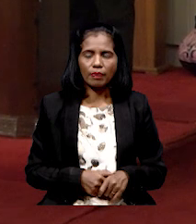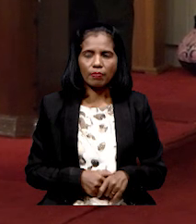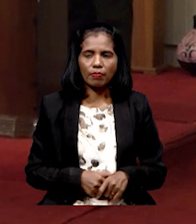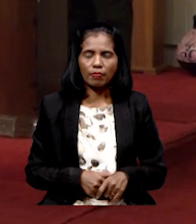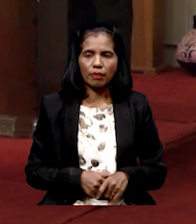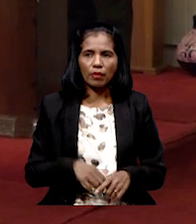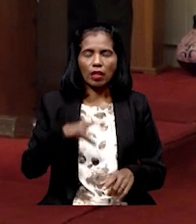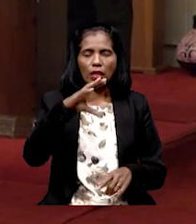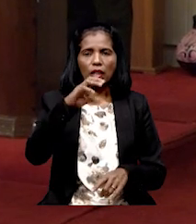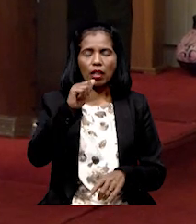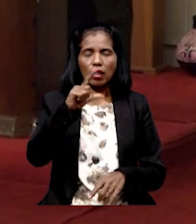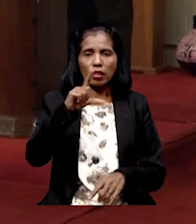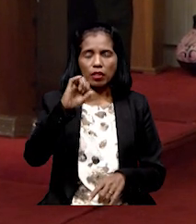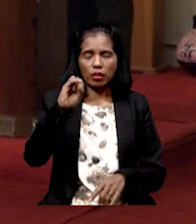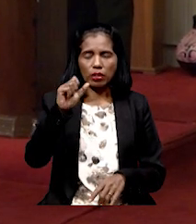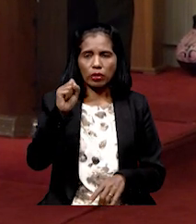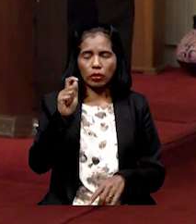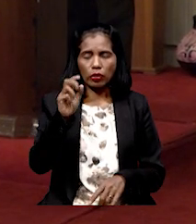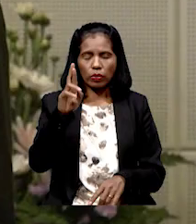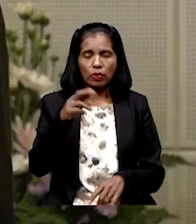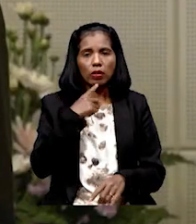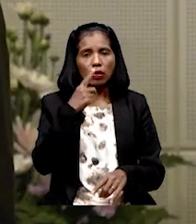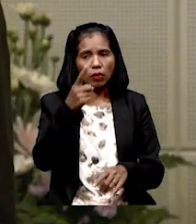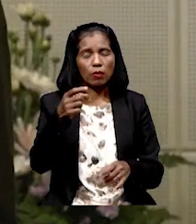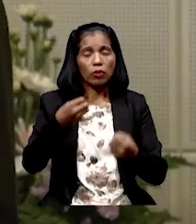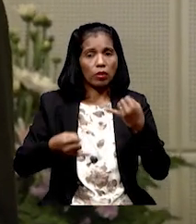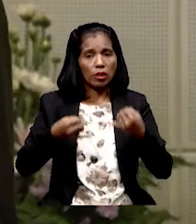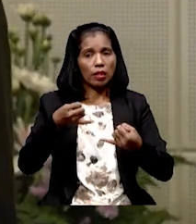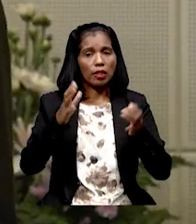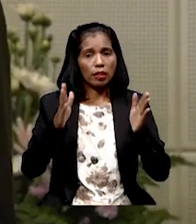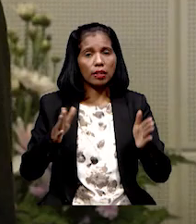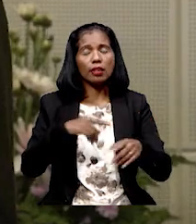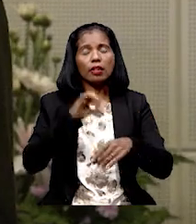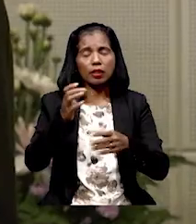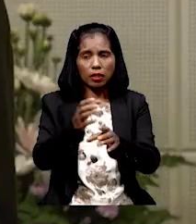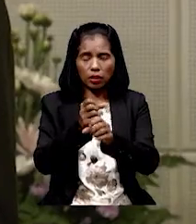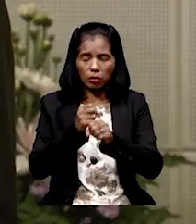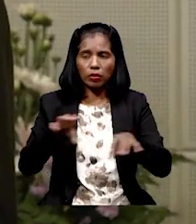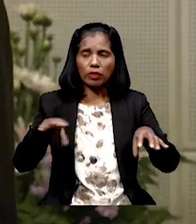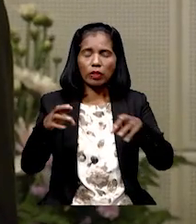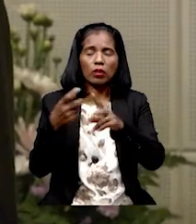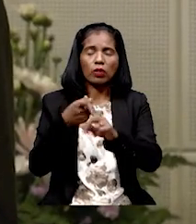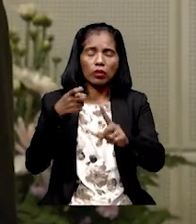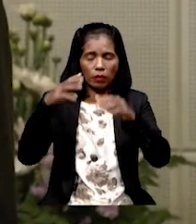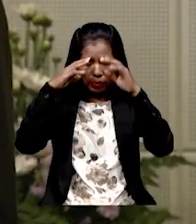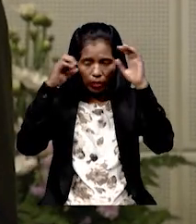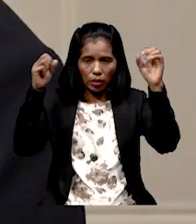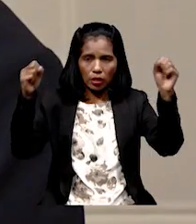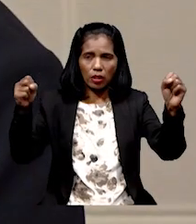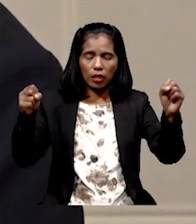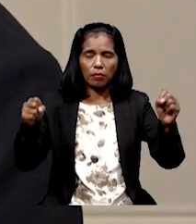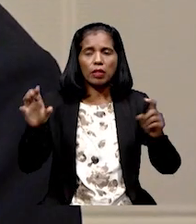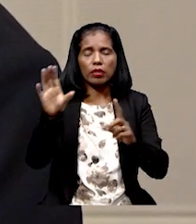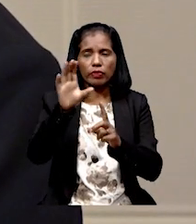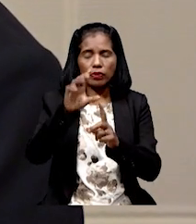Calixto Santos Coliati, hato assunto ne, bas jornalista Sira, hafo em cima poste o presidente da República, Francisco Guterres Lolo, ba